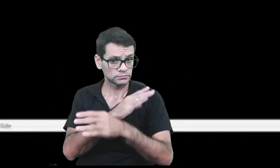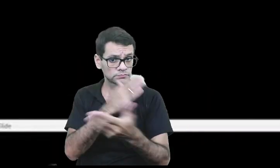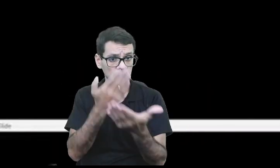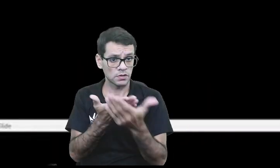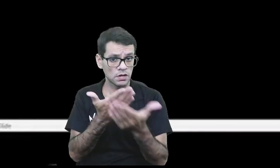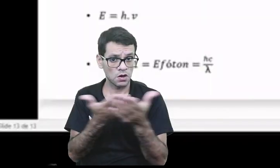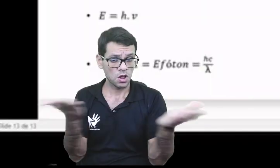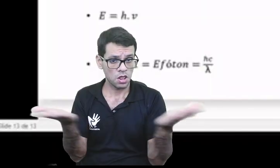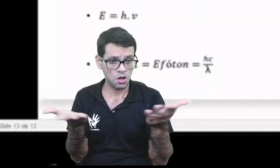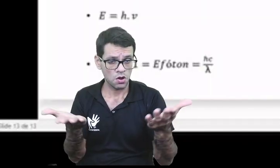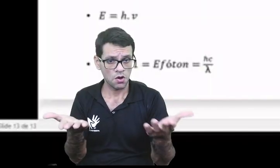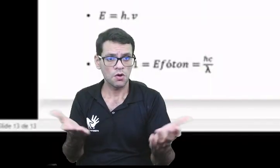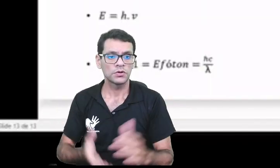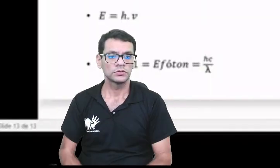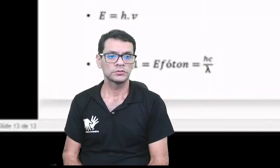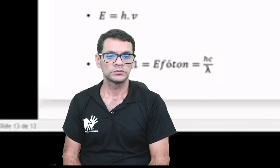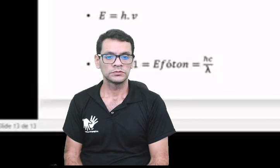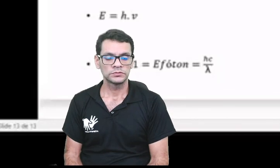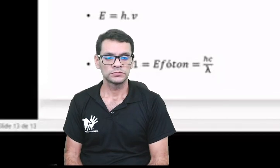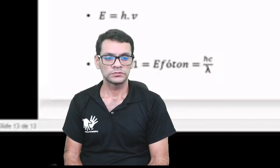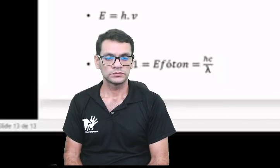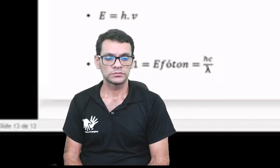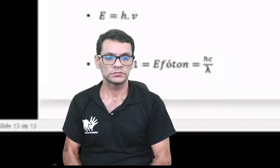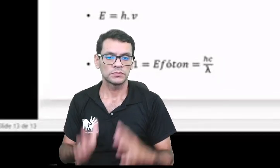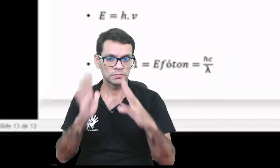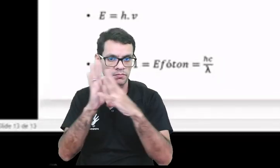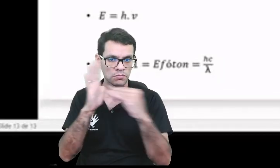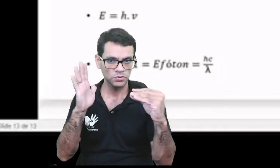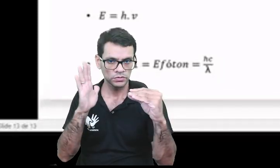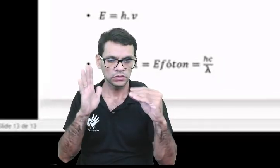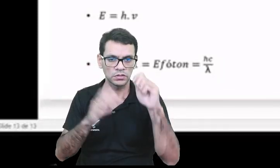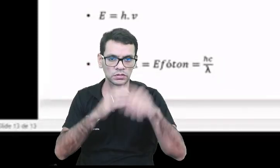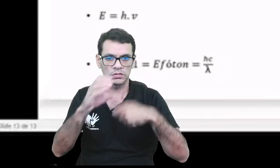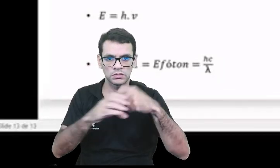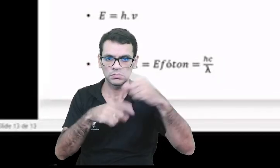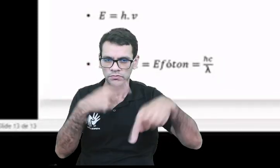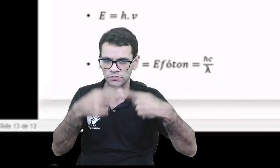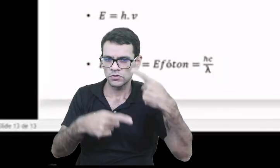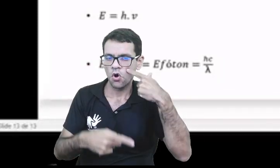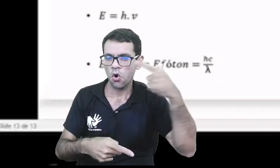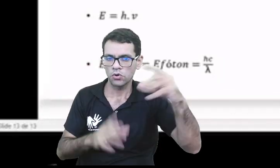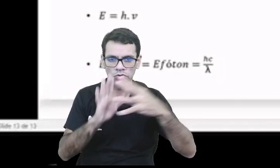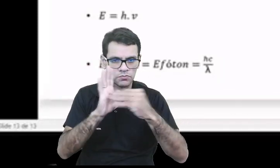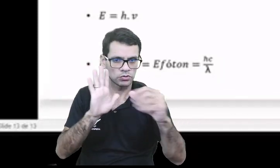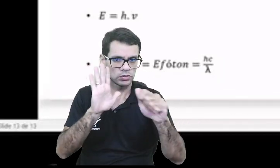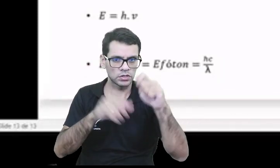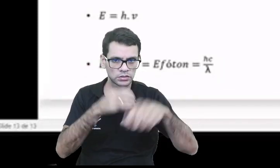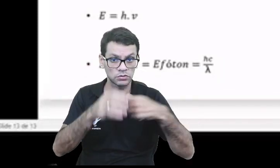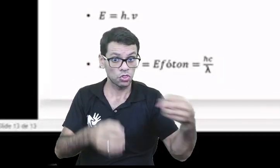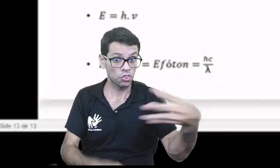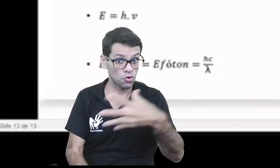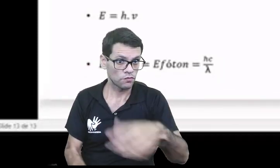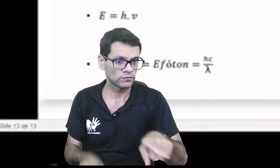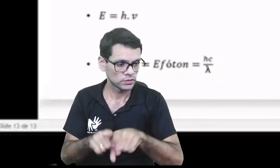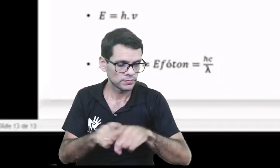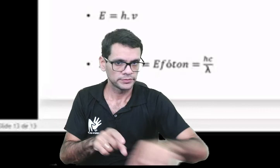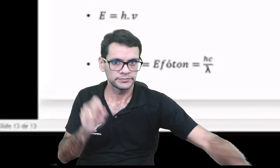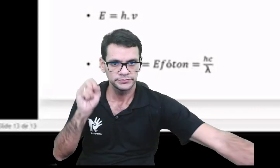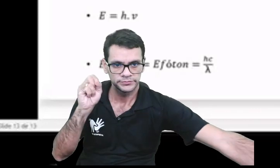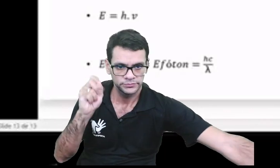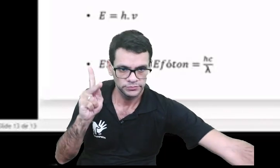de hoje, então vou voltar aqui, com esses modelinhos atômicos, e depois a gente vai ver os modelos atômicos modernos,